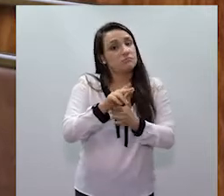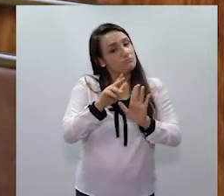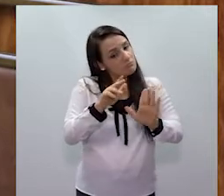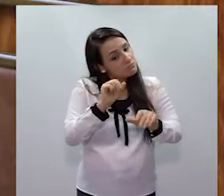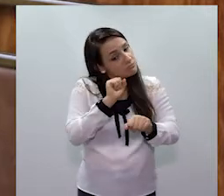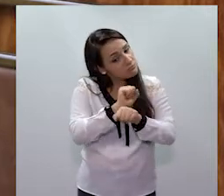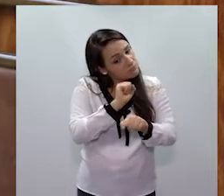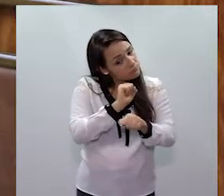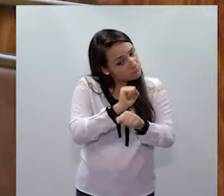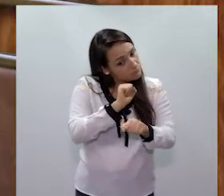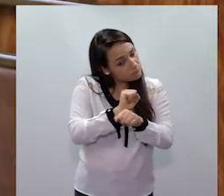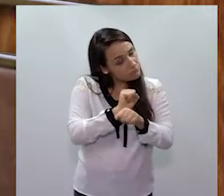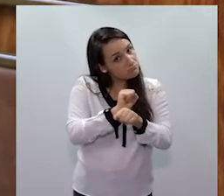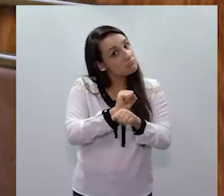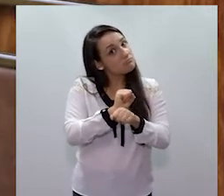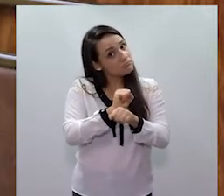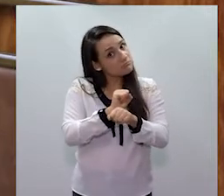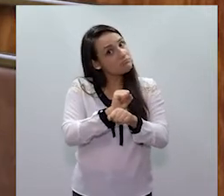deve aguardar,